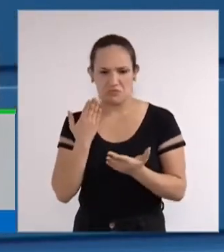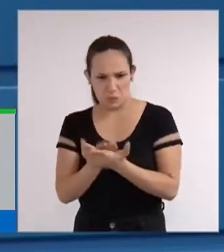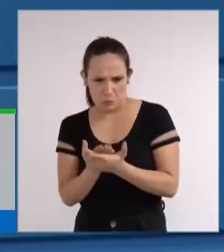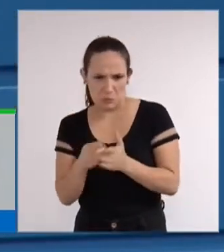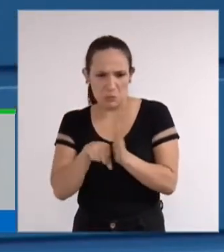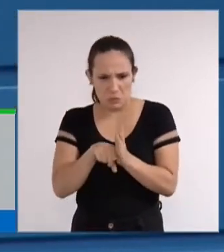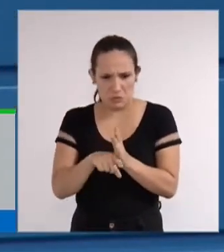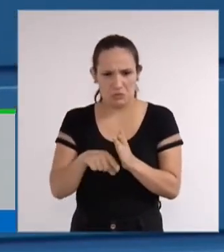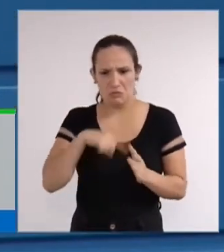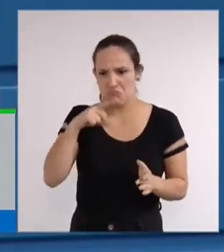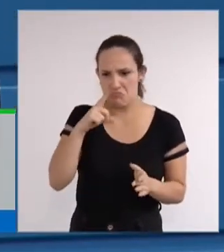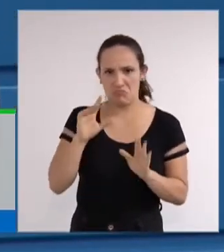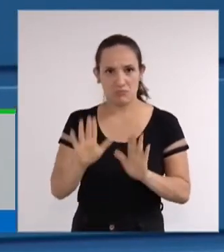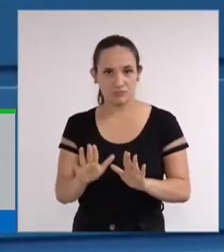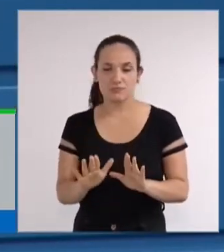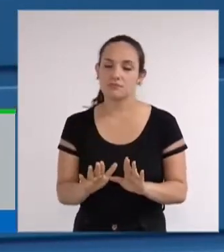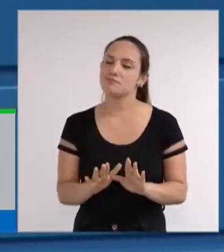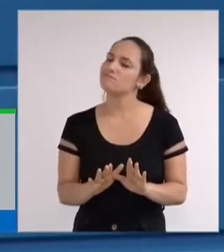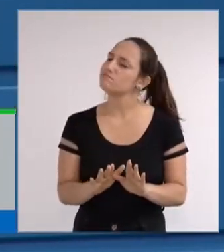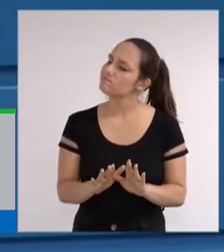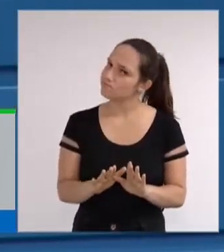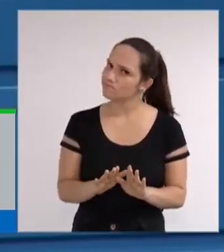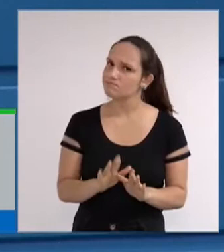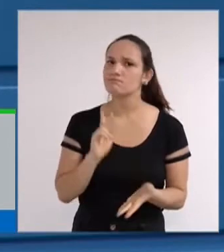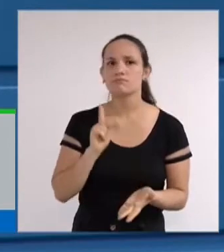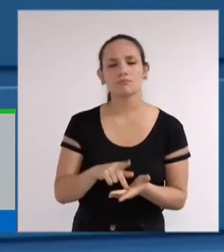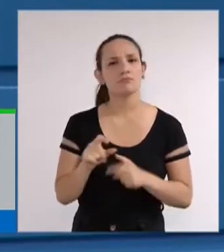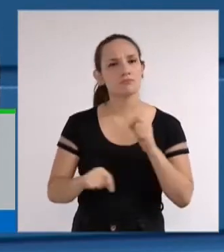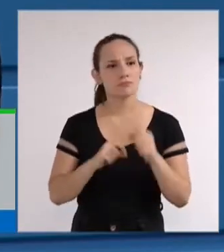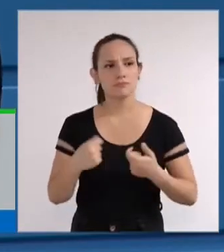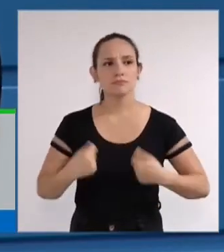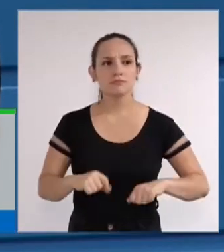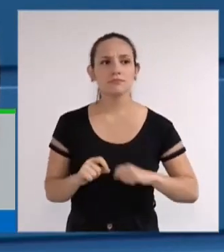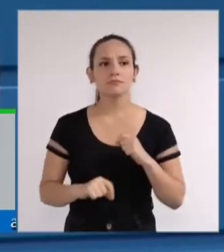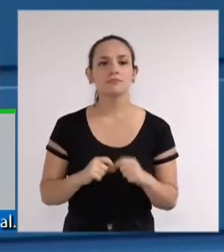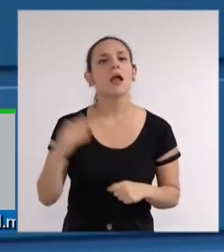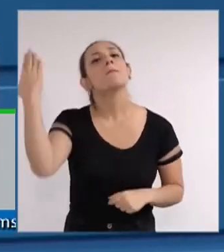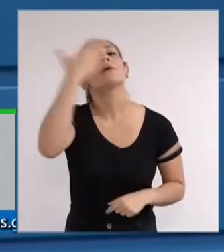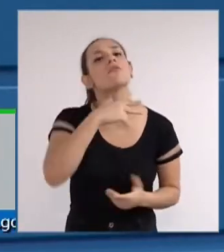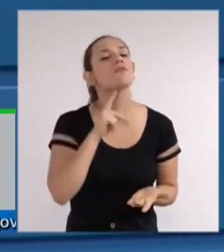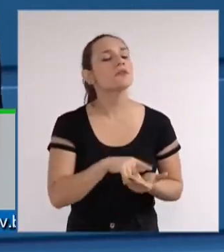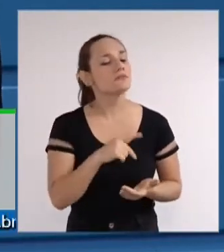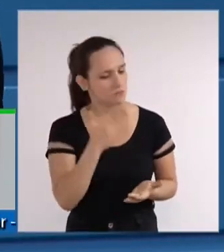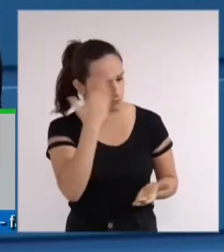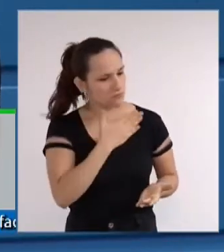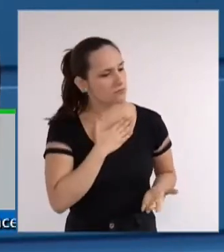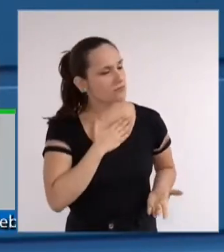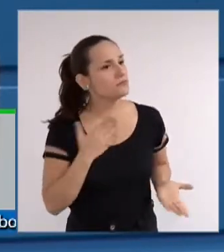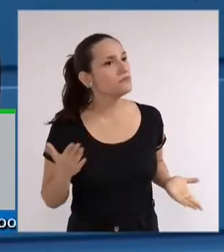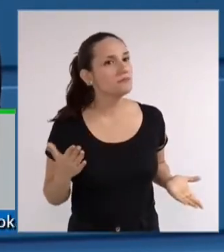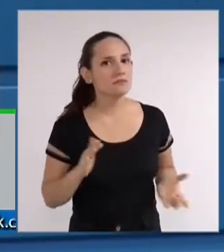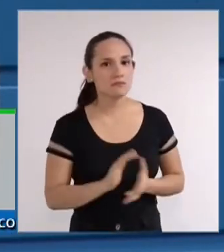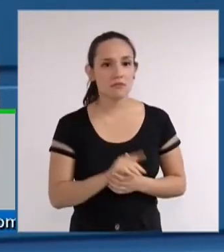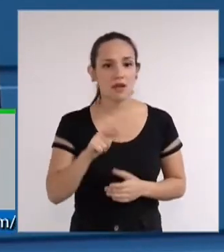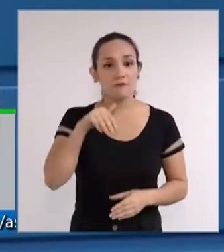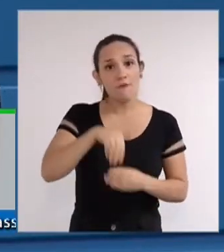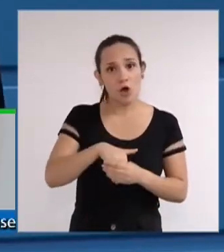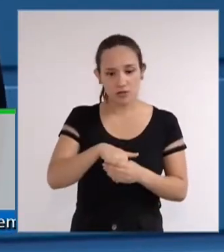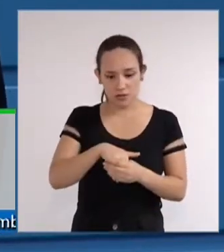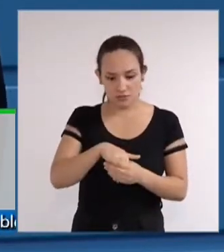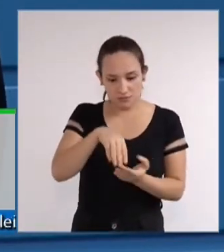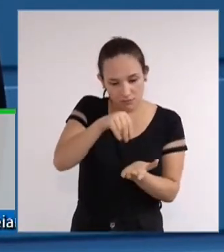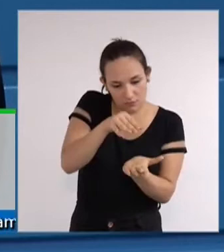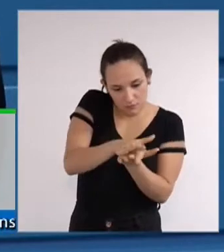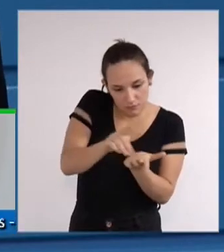ser, não existe. A bem da verdade que nós precisamos ter a contraprova. E a contraprova é exatamente isso, é o voto impresso. Nós